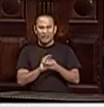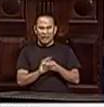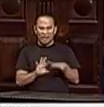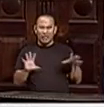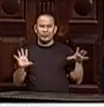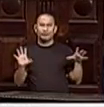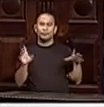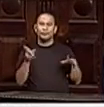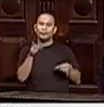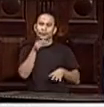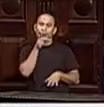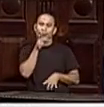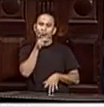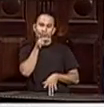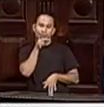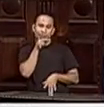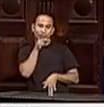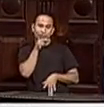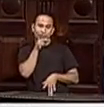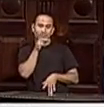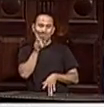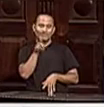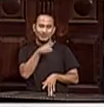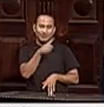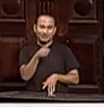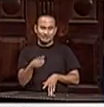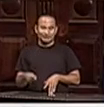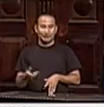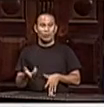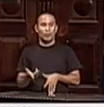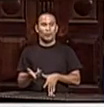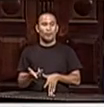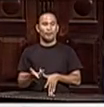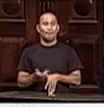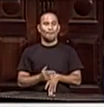os parlamentares, suspendeu